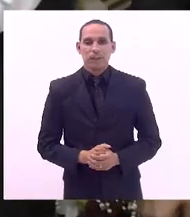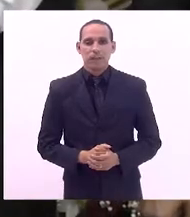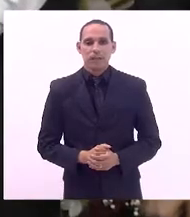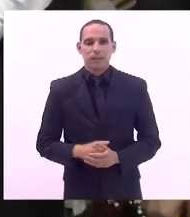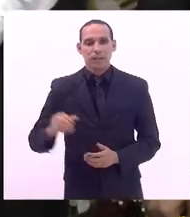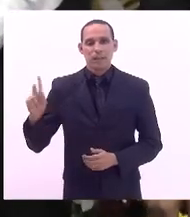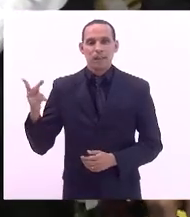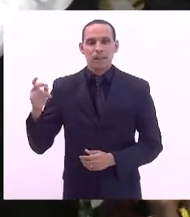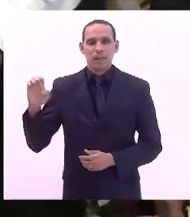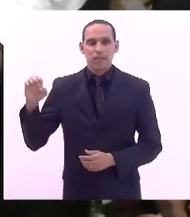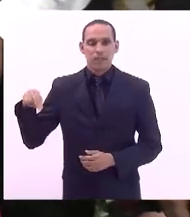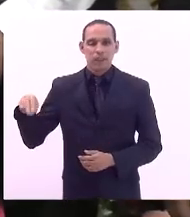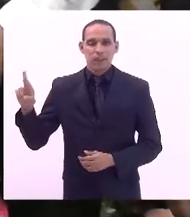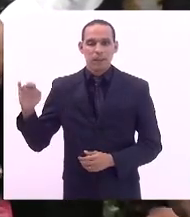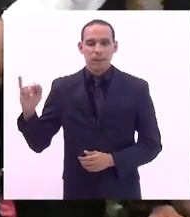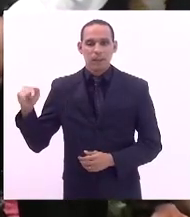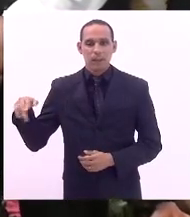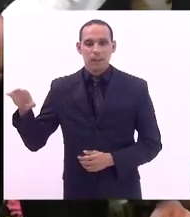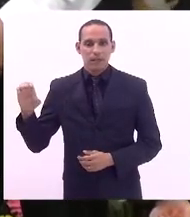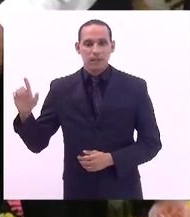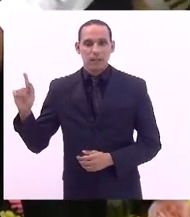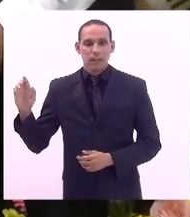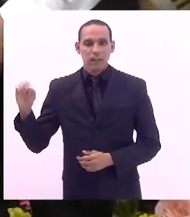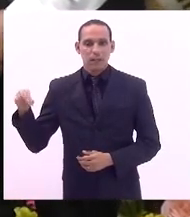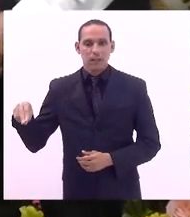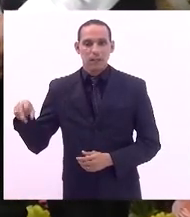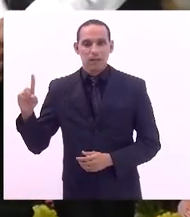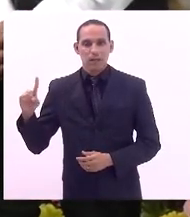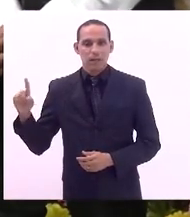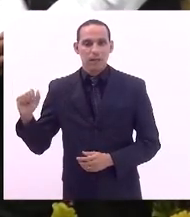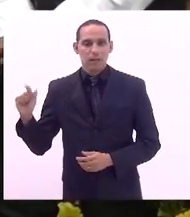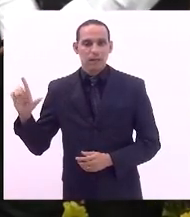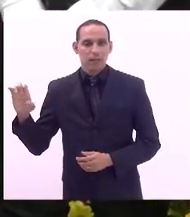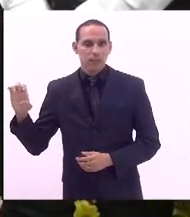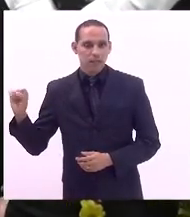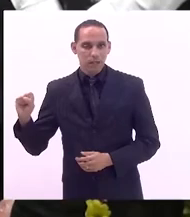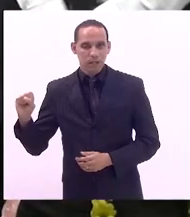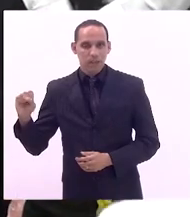o Henrique tome González Júnior